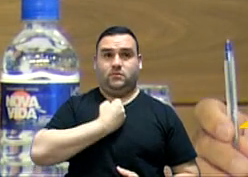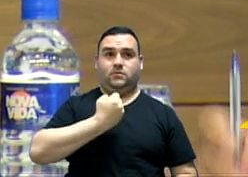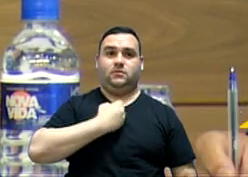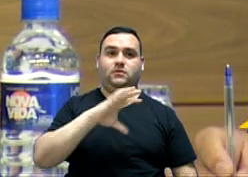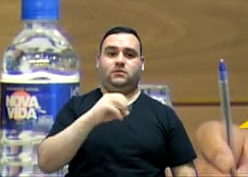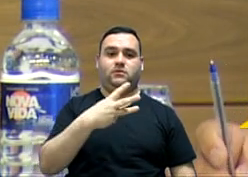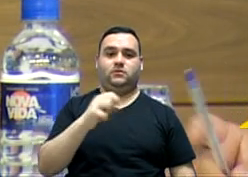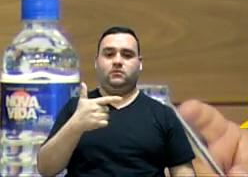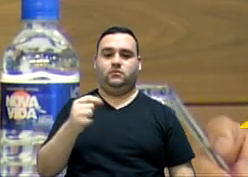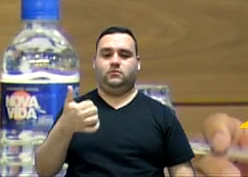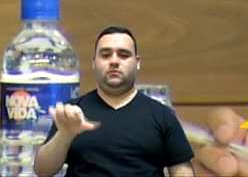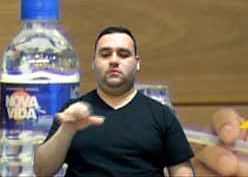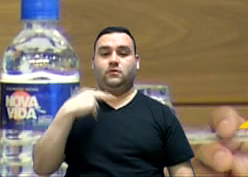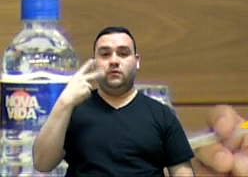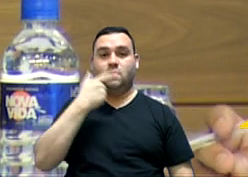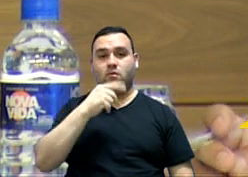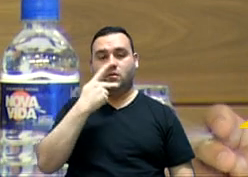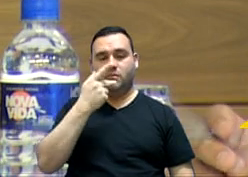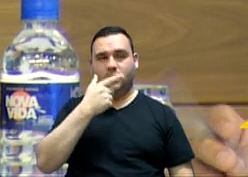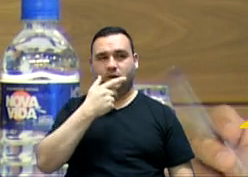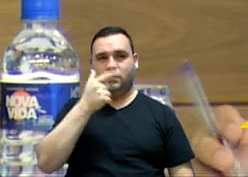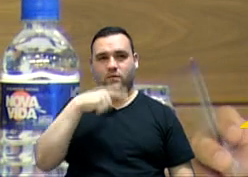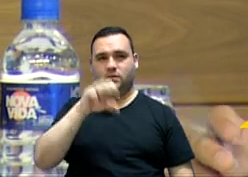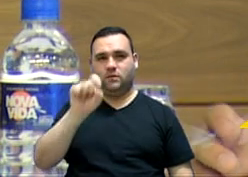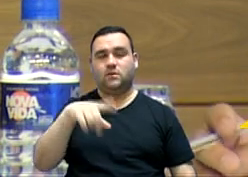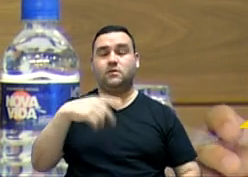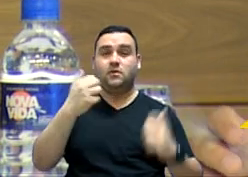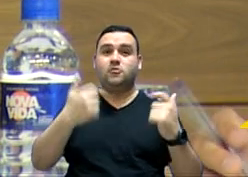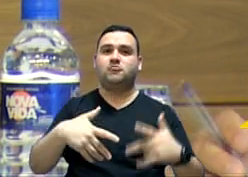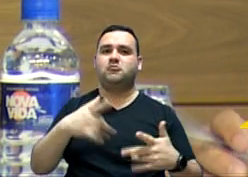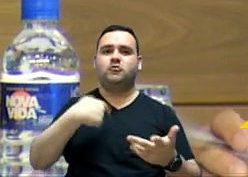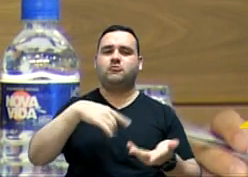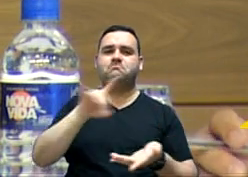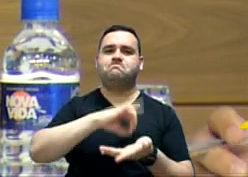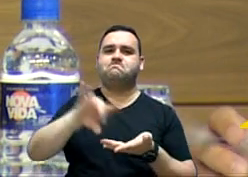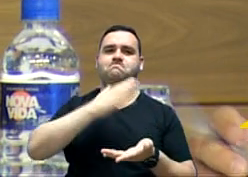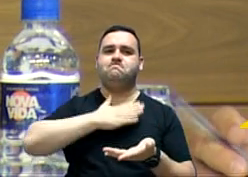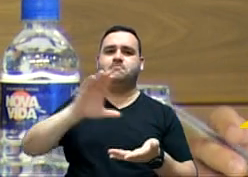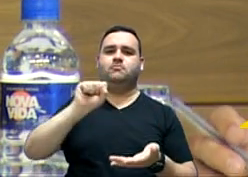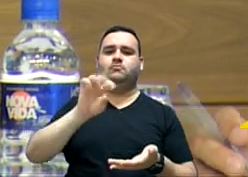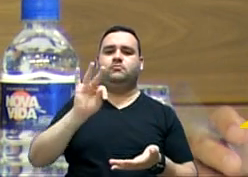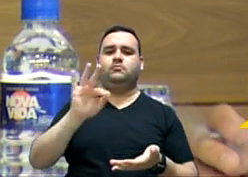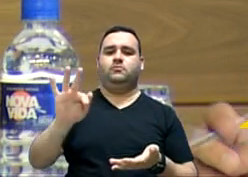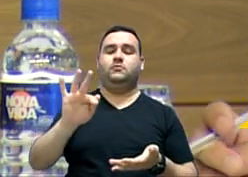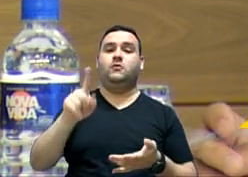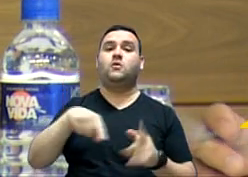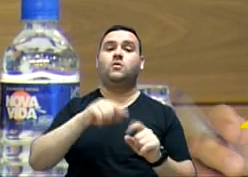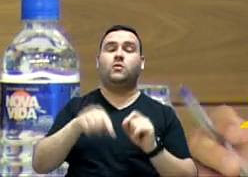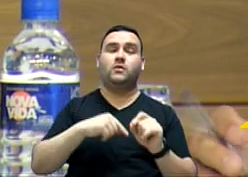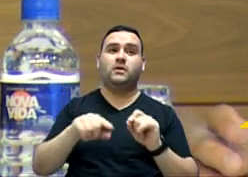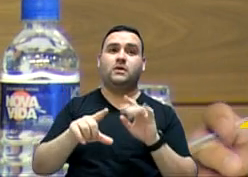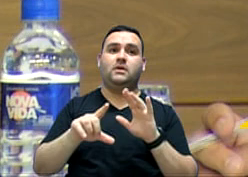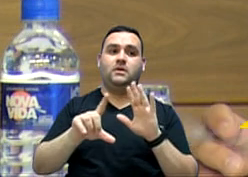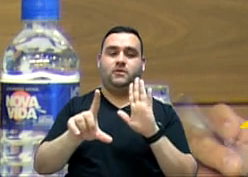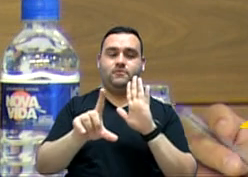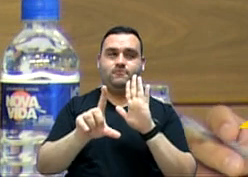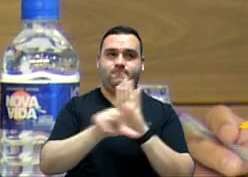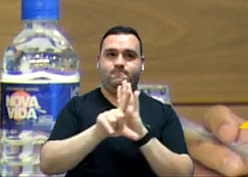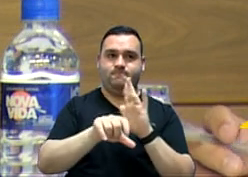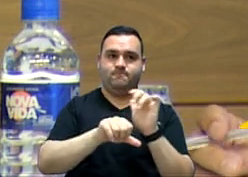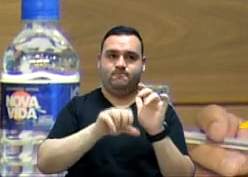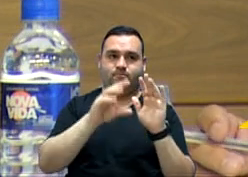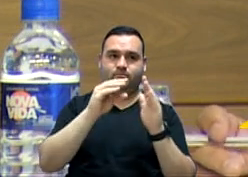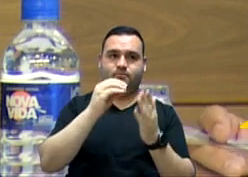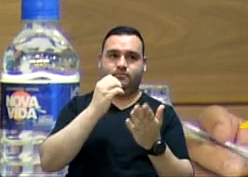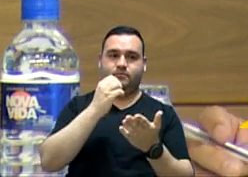número 03/2019 do vereador pastor Luiz Santos Pereira Filho manifesta repúdio à decisão do STF sobre a constitucionalidade